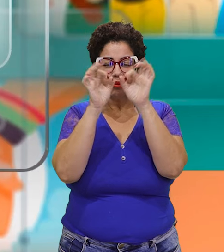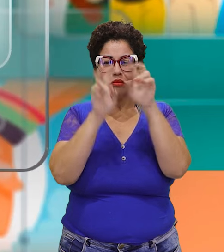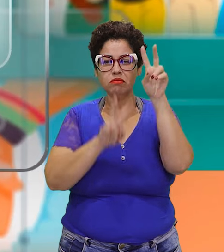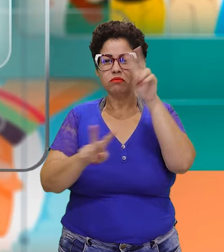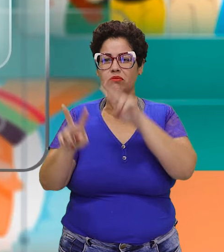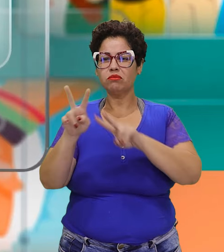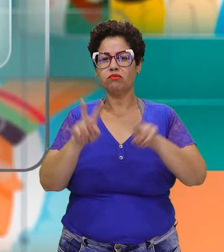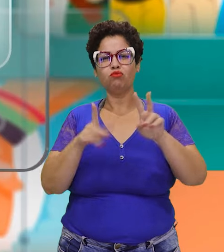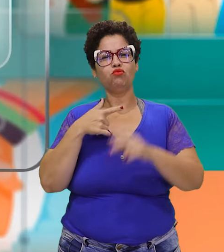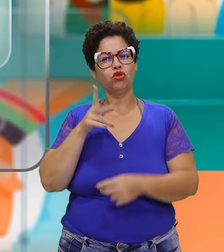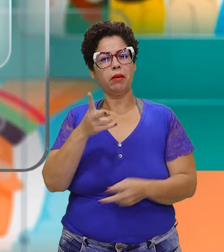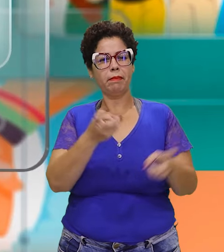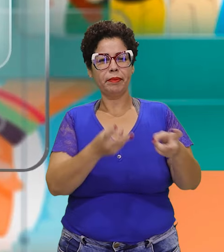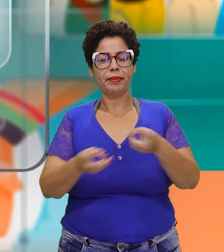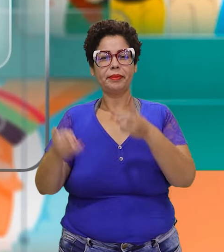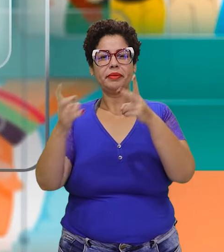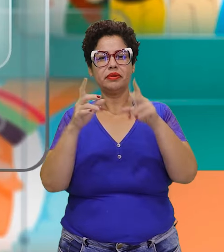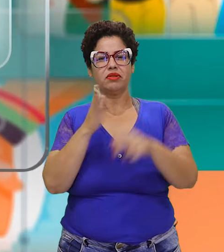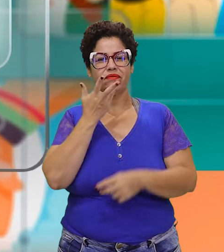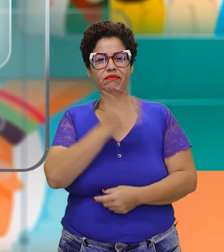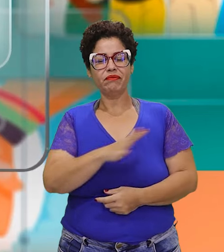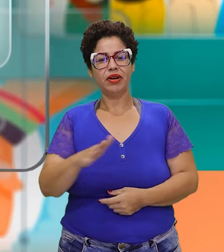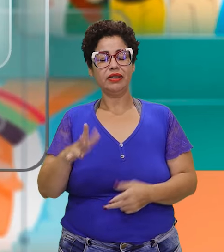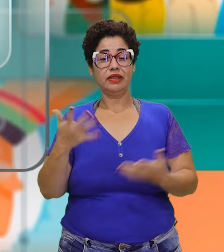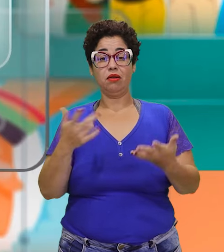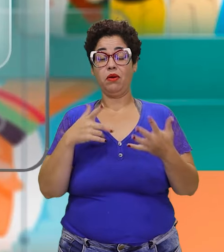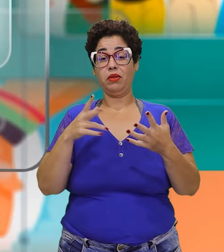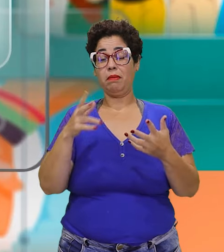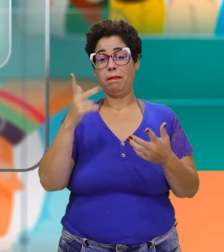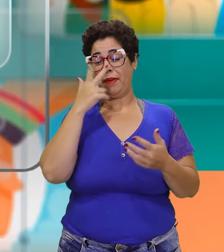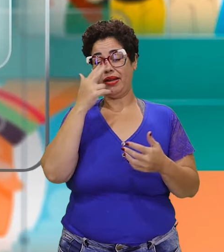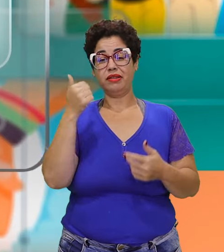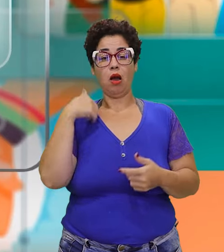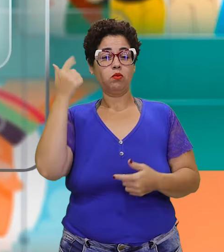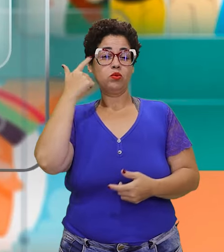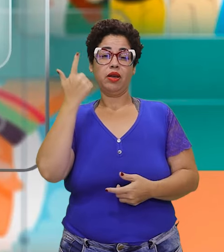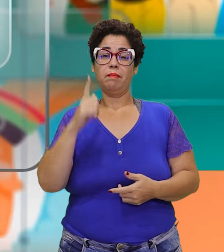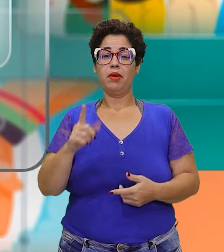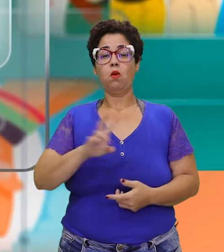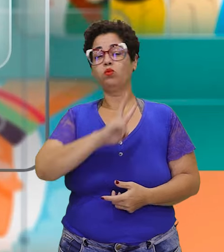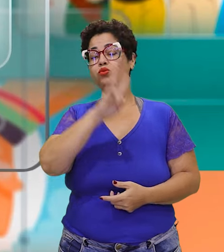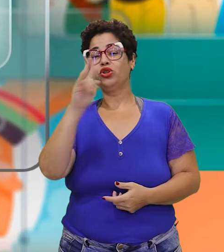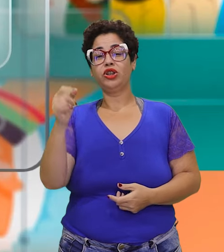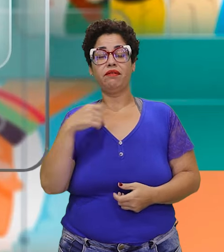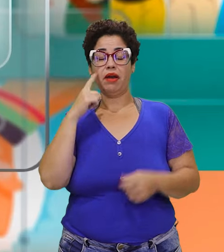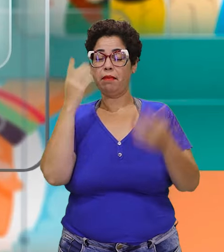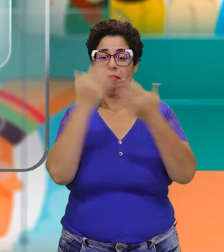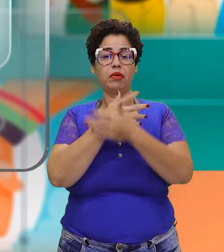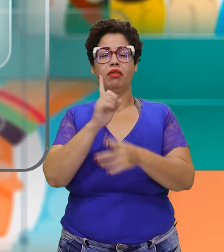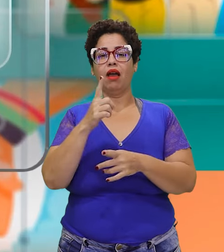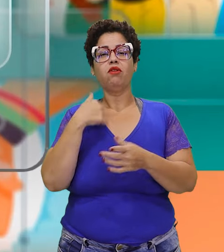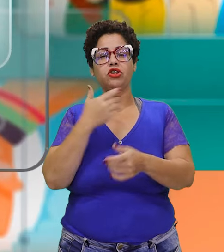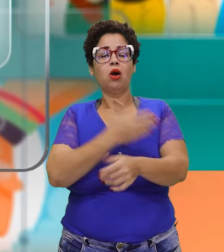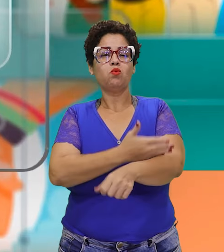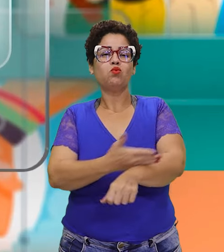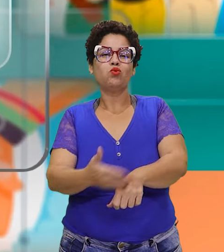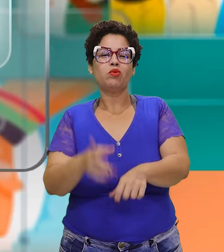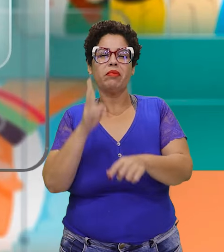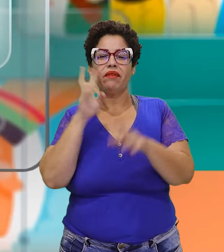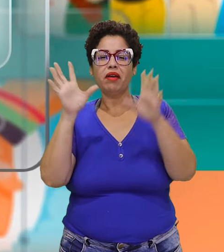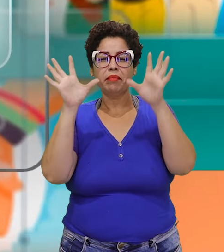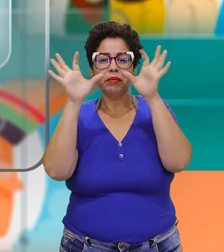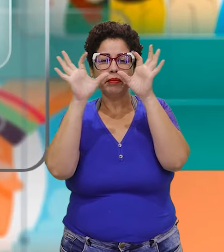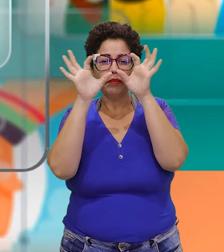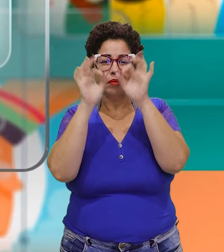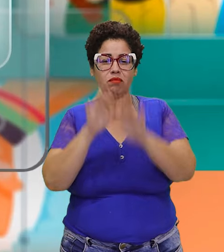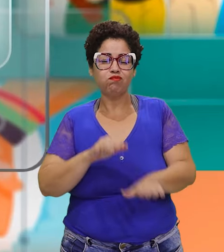significativas na minha visão. Eu já vinha perdendo ao longo da infância, então nunca foi um segredo para mim, um dia você vai acordar e não vai enxergar mais.